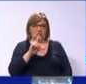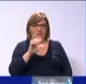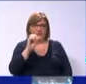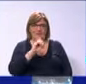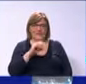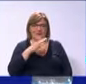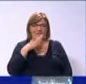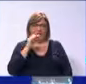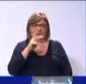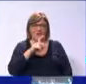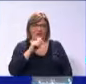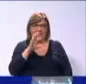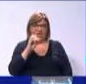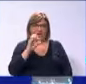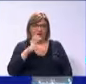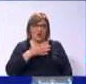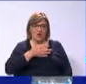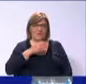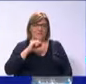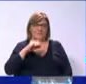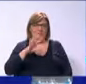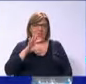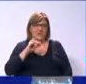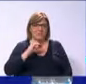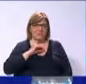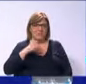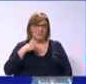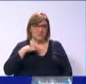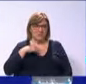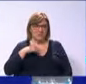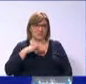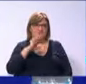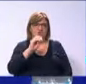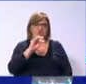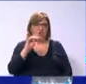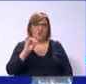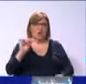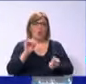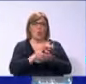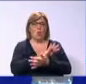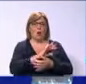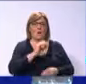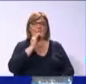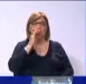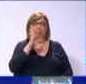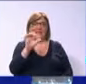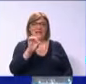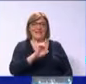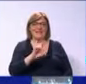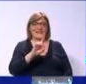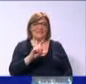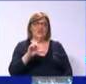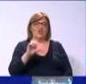no record mas também é o mesmo que o da vitória deu uma entrevista ao correio da manhã no dia 6 de julho portanto